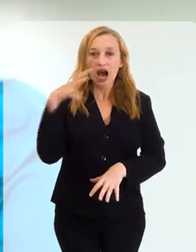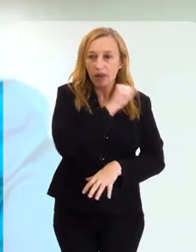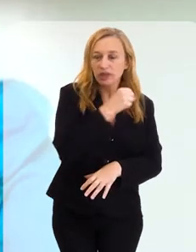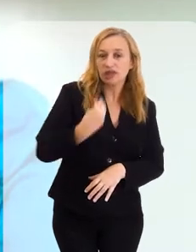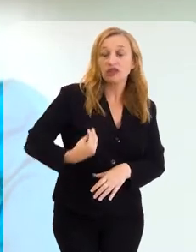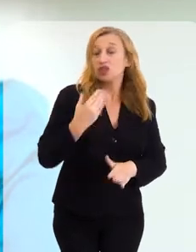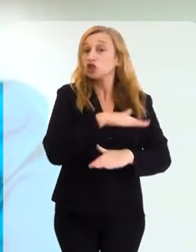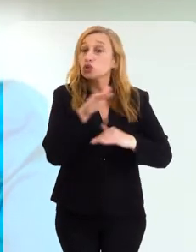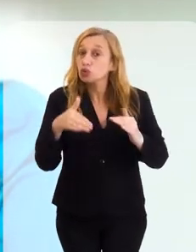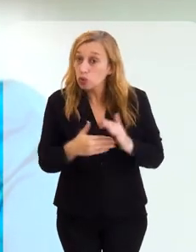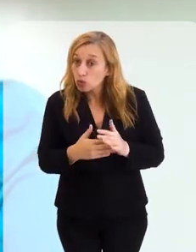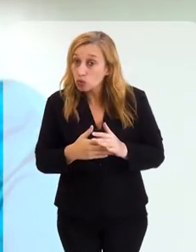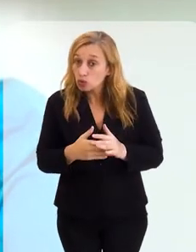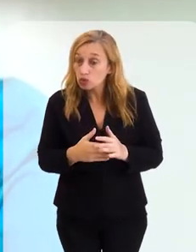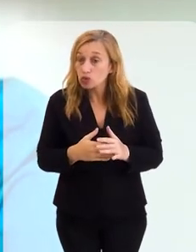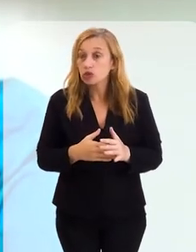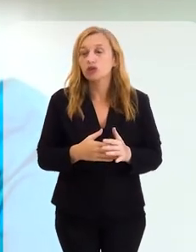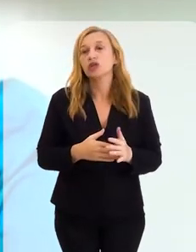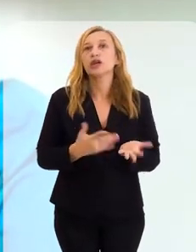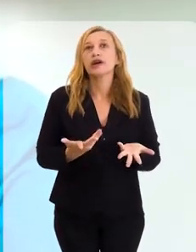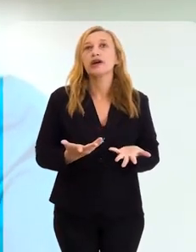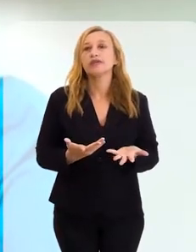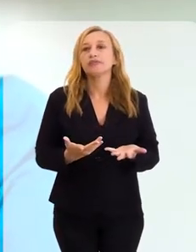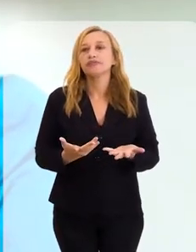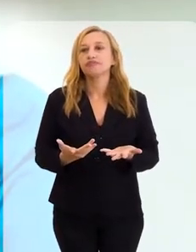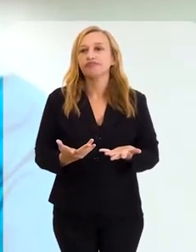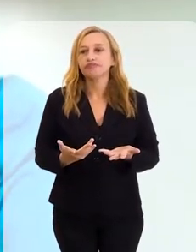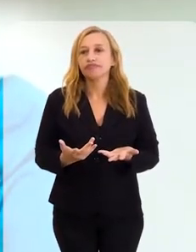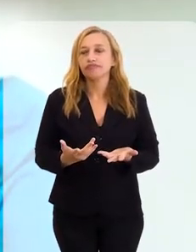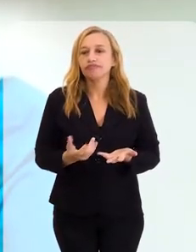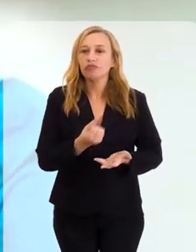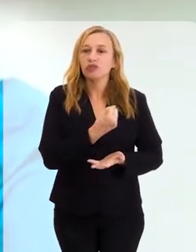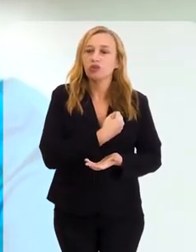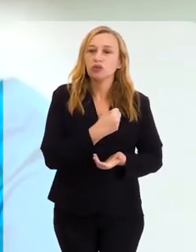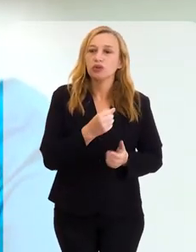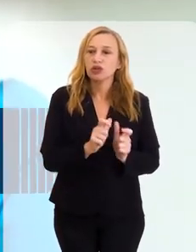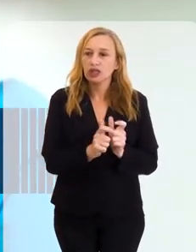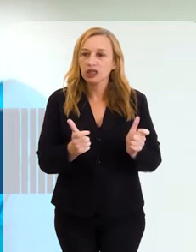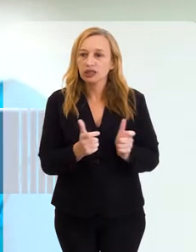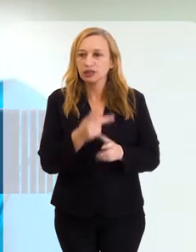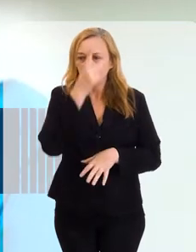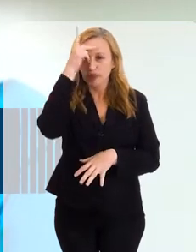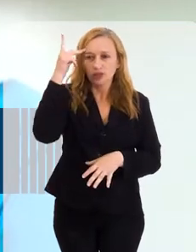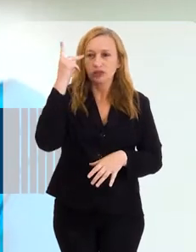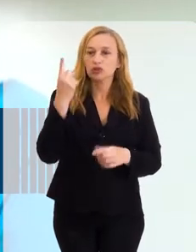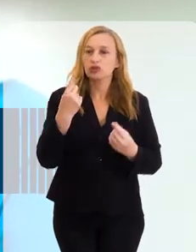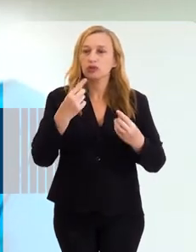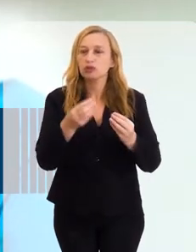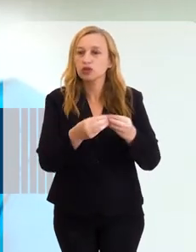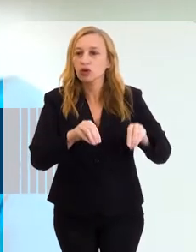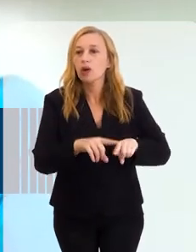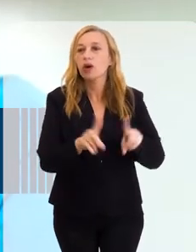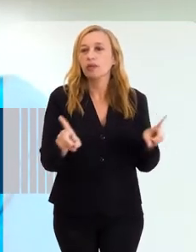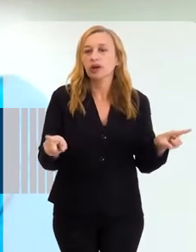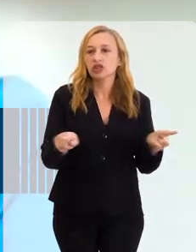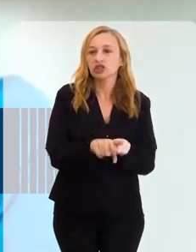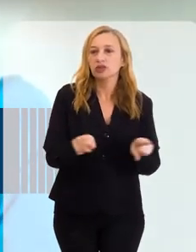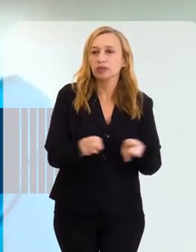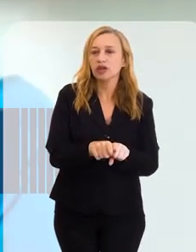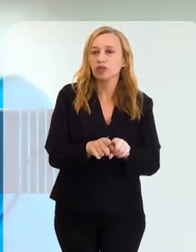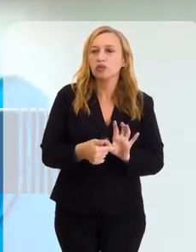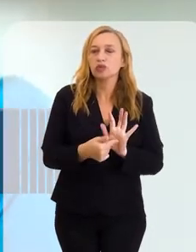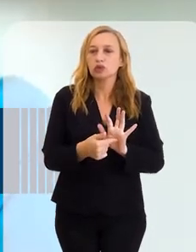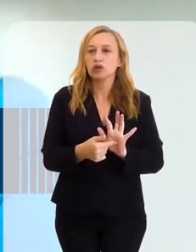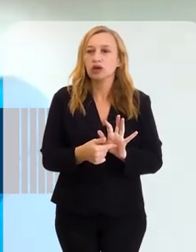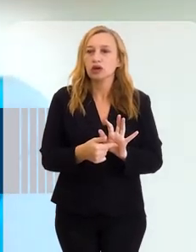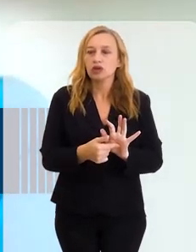na vida pessoal de todos, né, e que abrangeu de maior ou menor grau as pessoas. Mas que